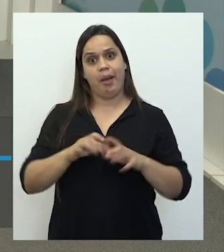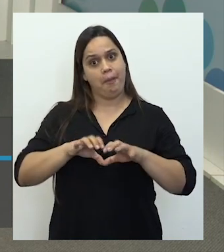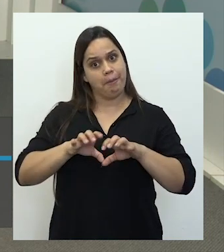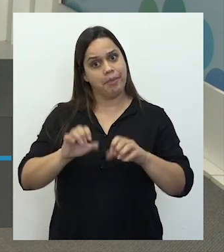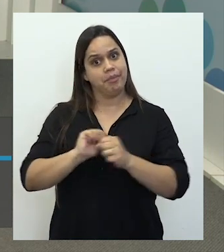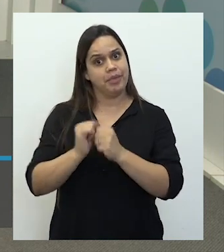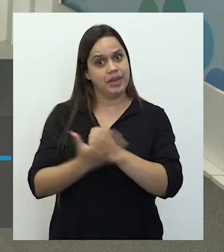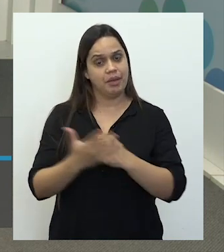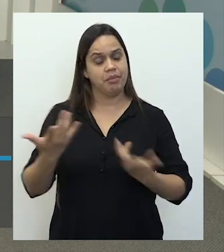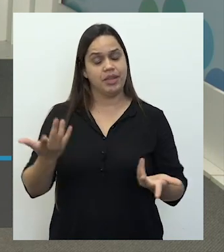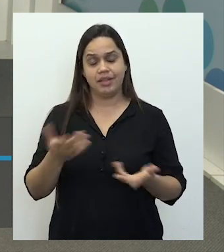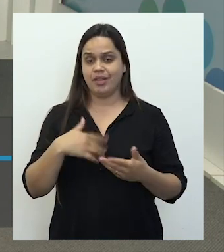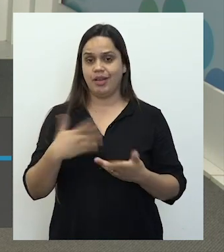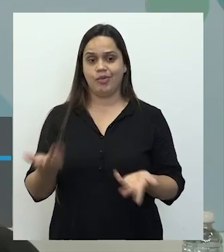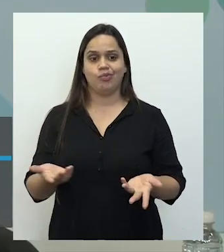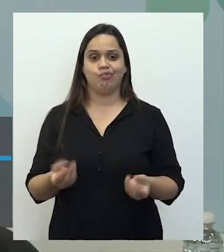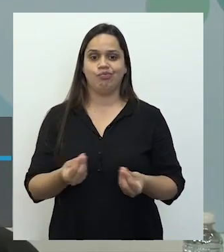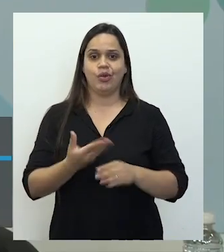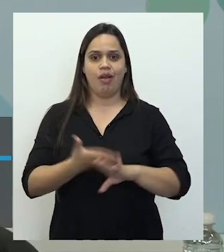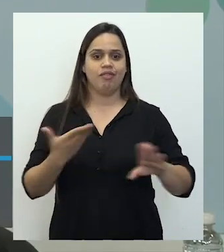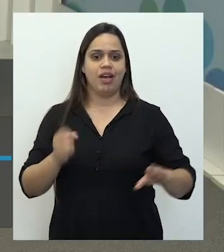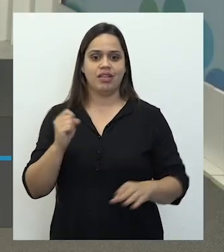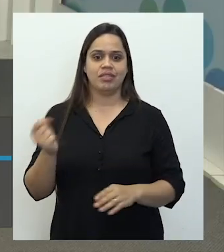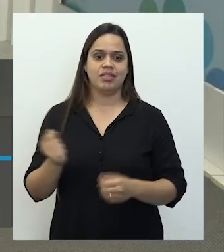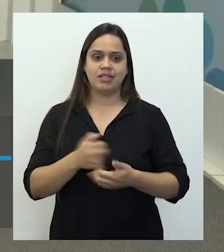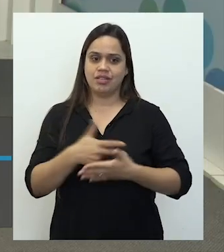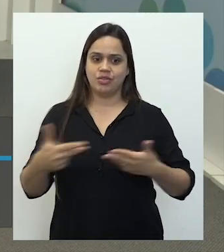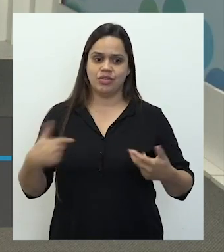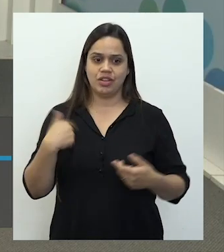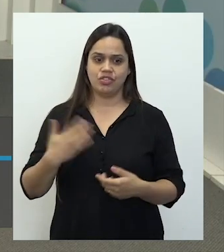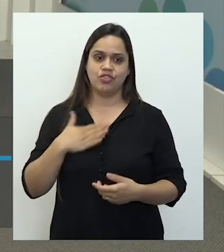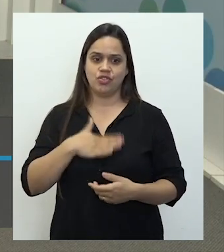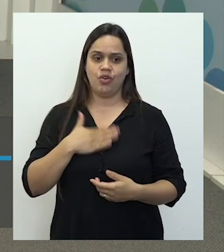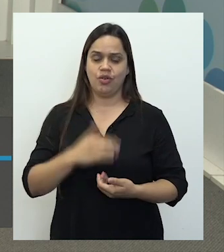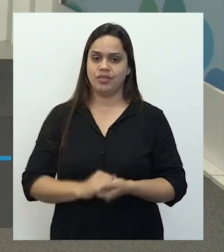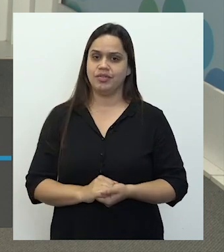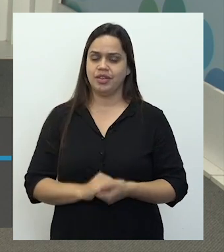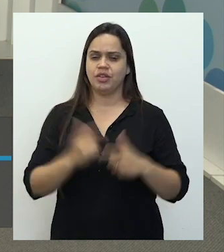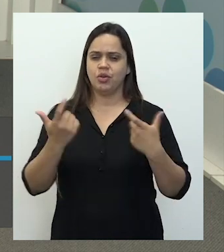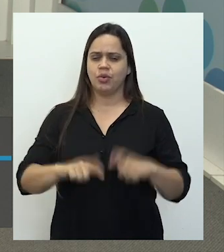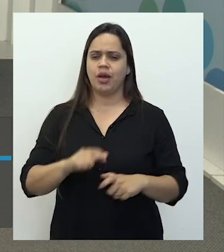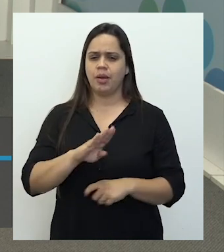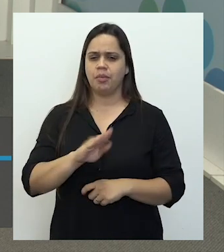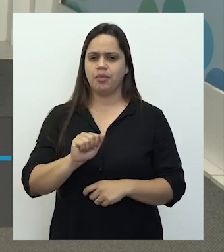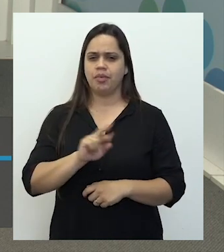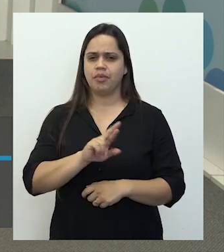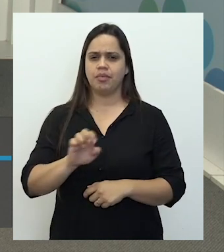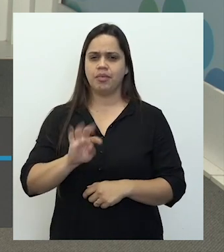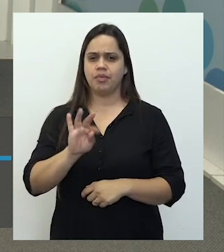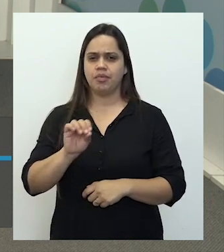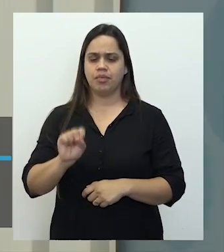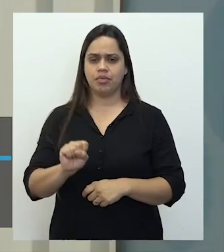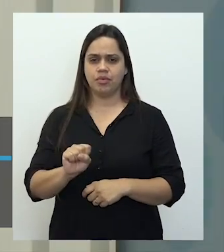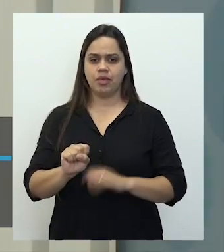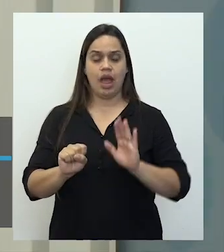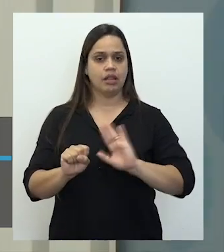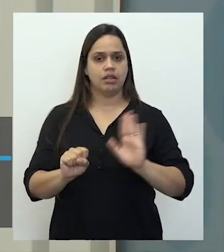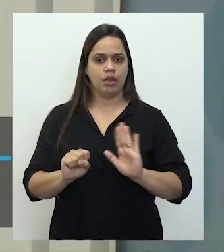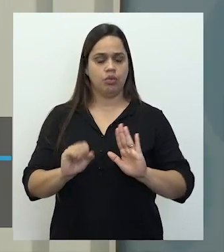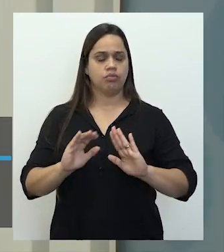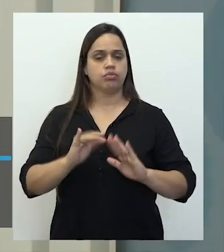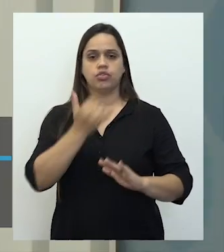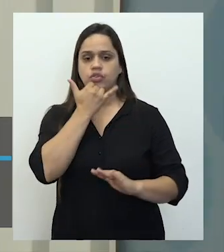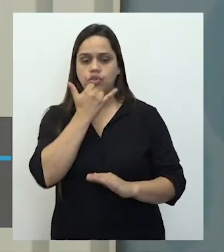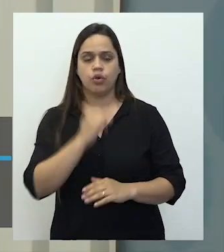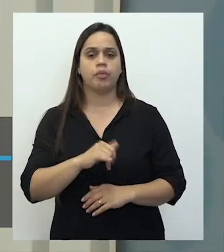Isto. Nos afasta do que a gente gosta. Aqui, olha, em Barretos... Escola Barreta, desculpa, em